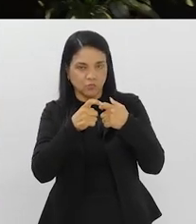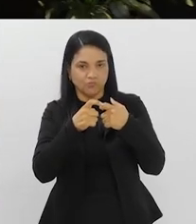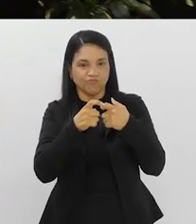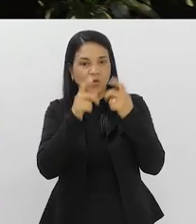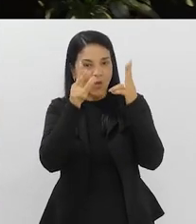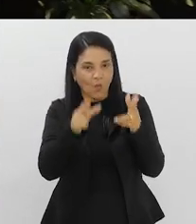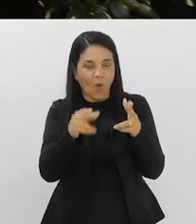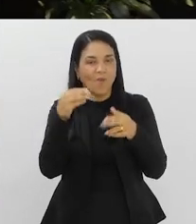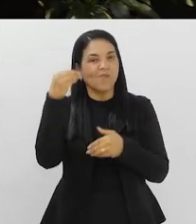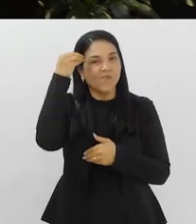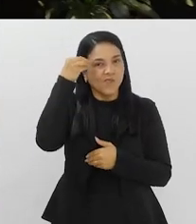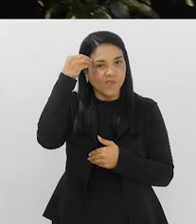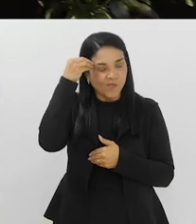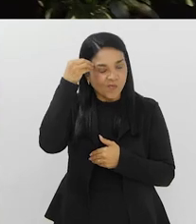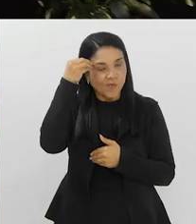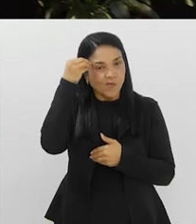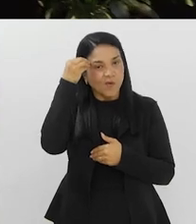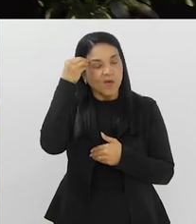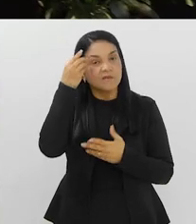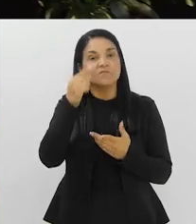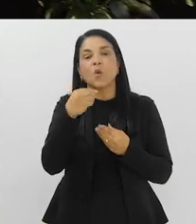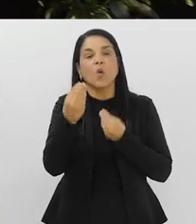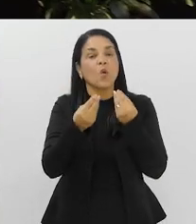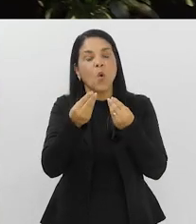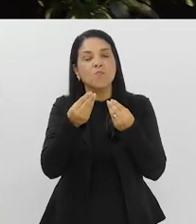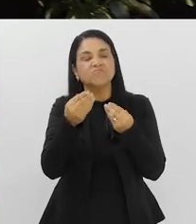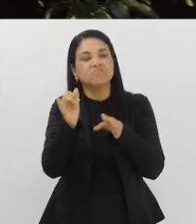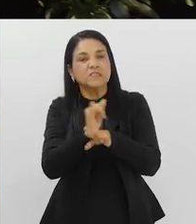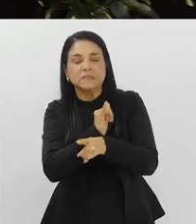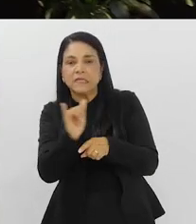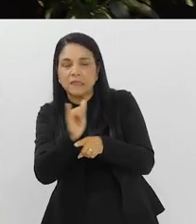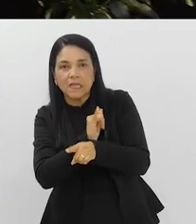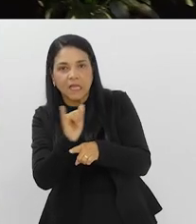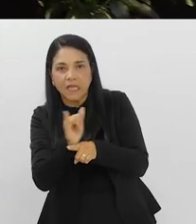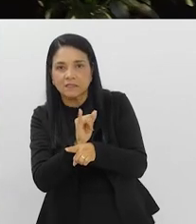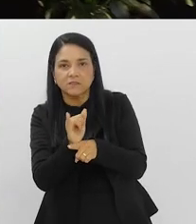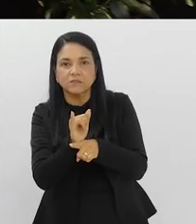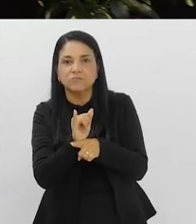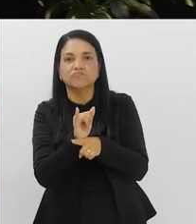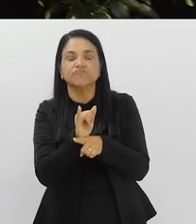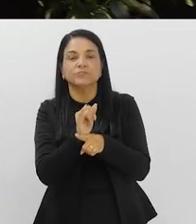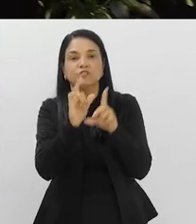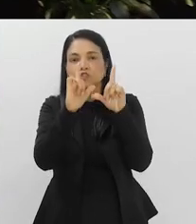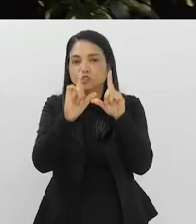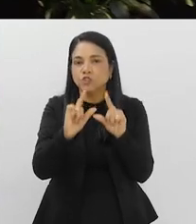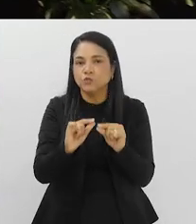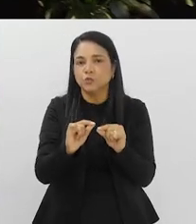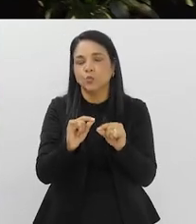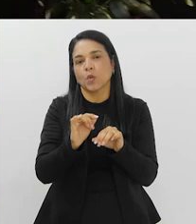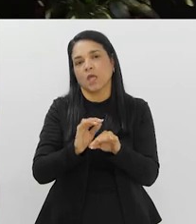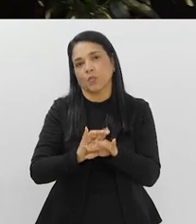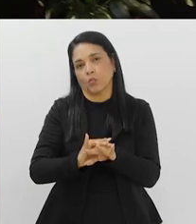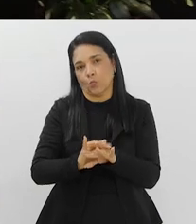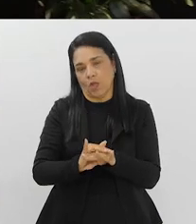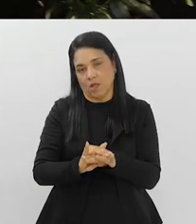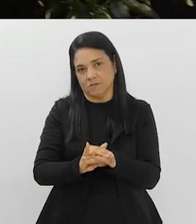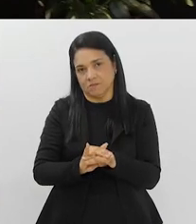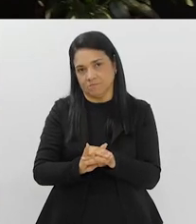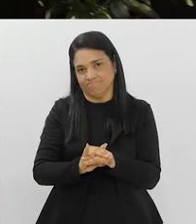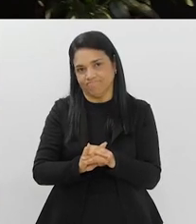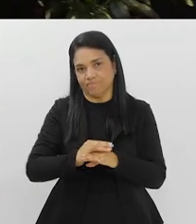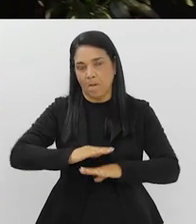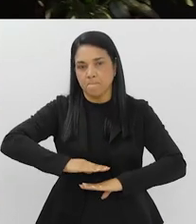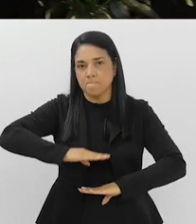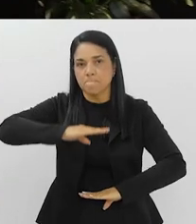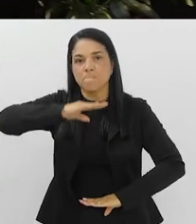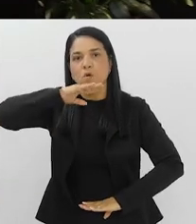senhor, o efeito para reduzir a doença, o que é feito, né, com essa pessoa para que ela tenha